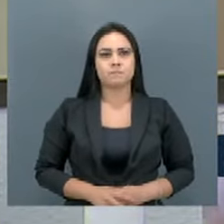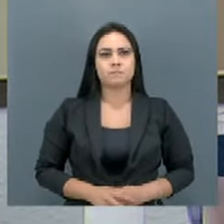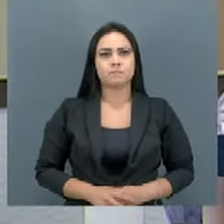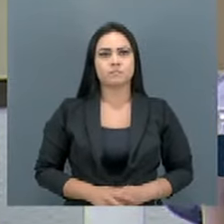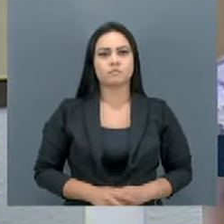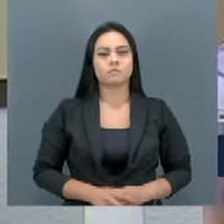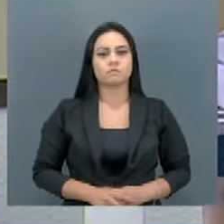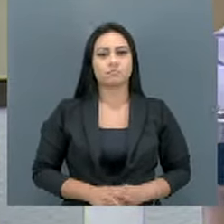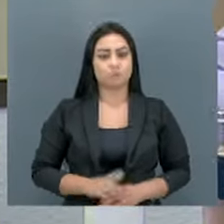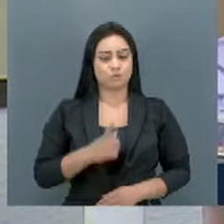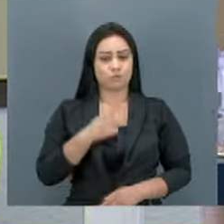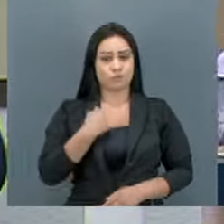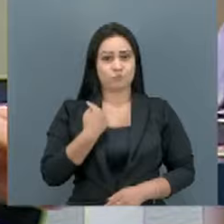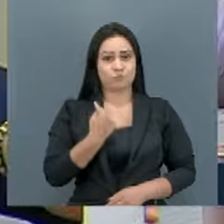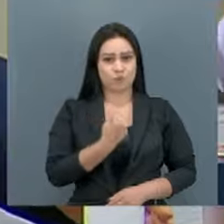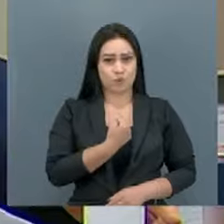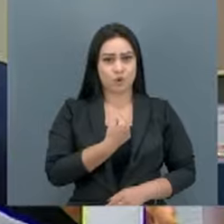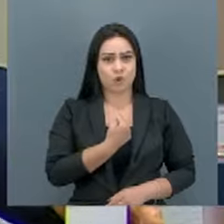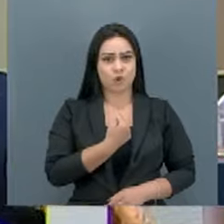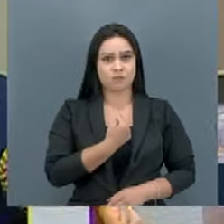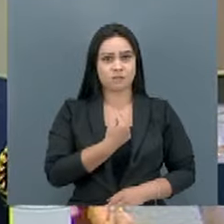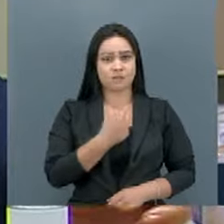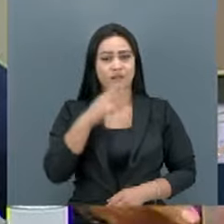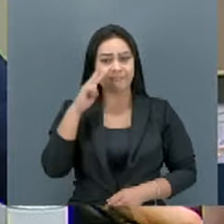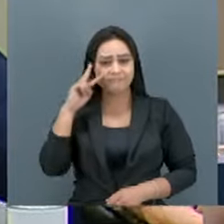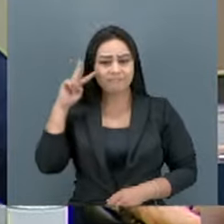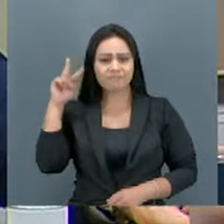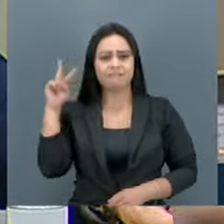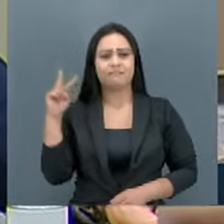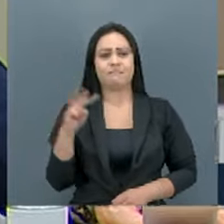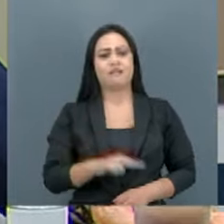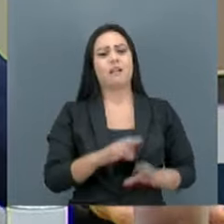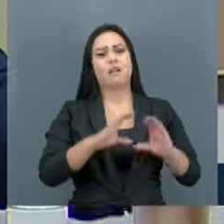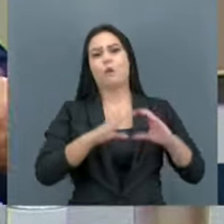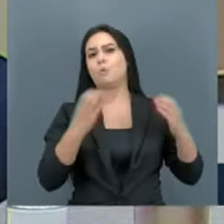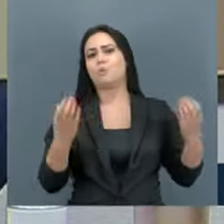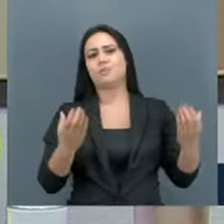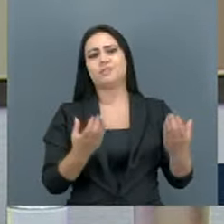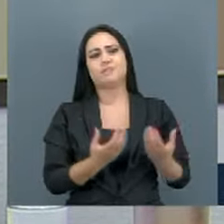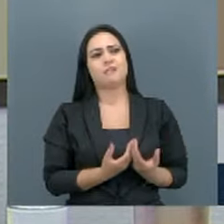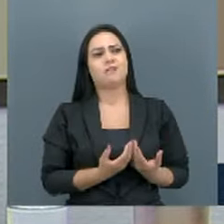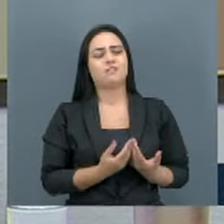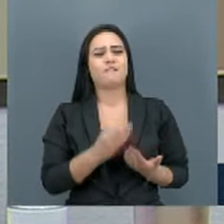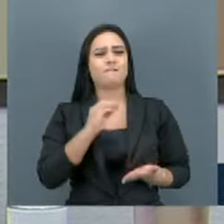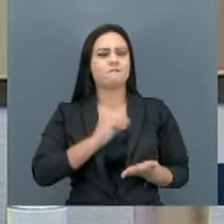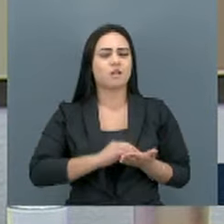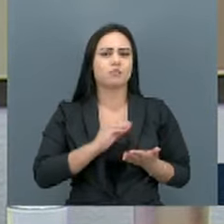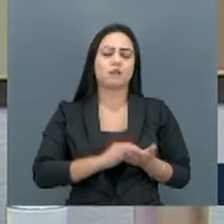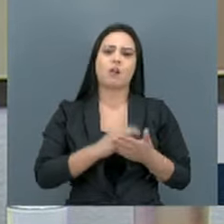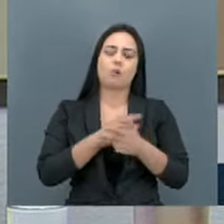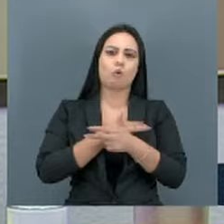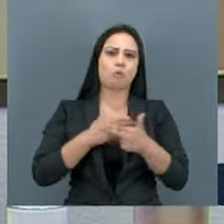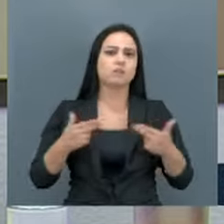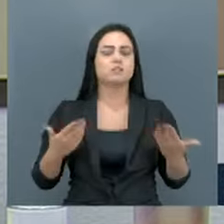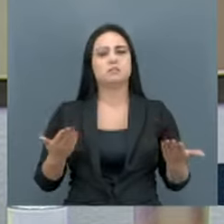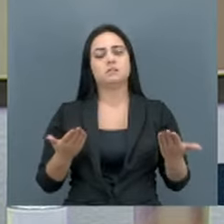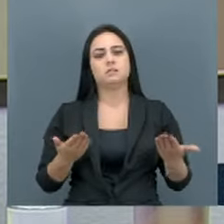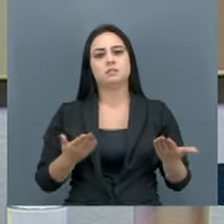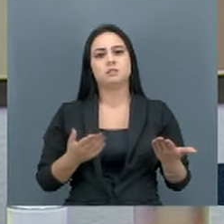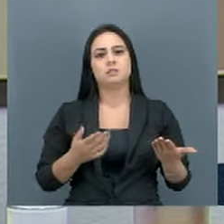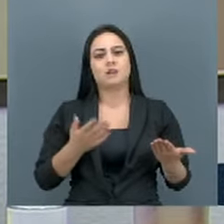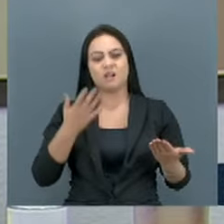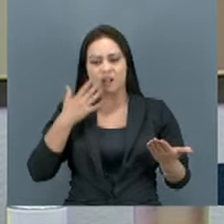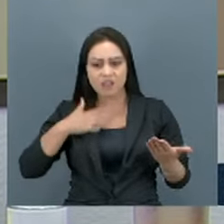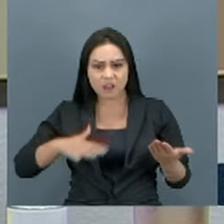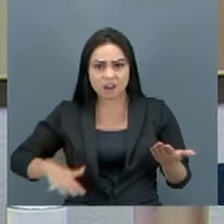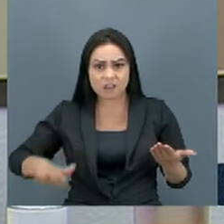Porque a gente sente de ver a nossa comunidade passando a necessidade. E as nossas